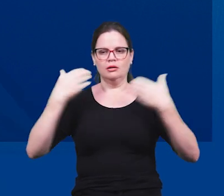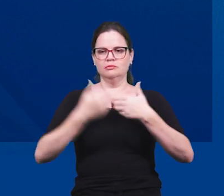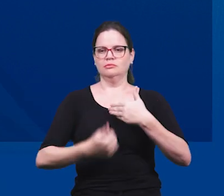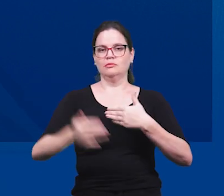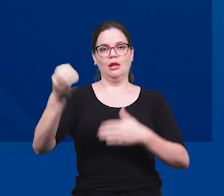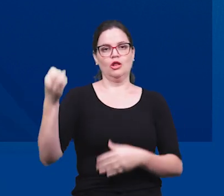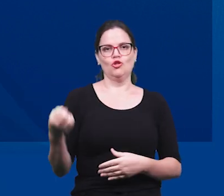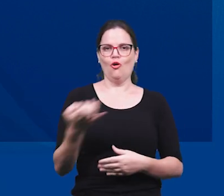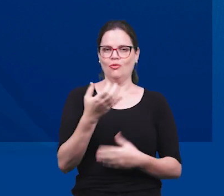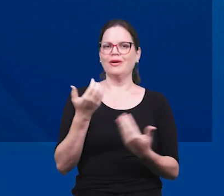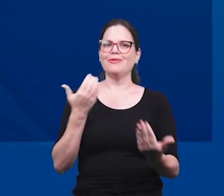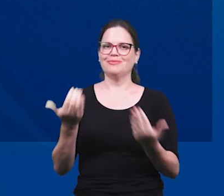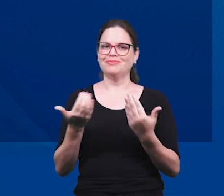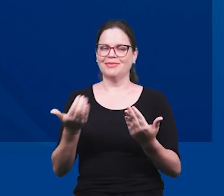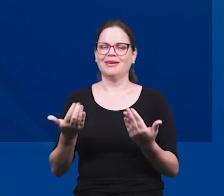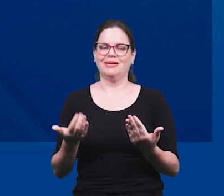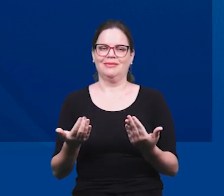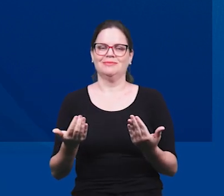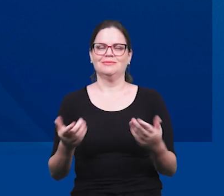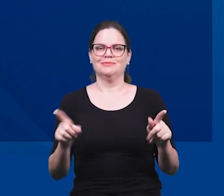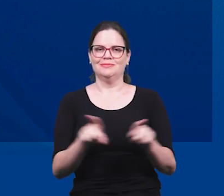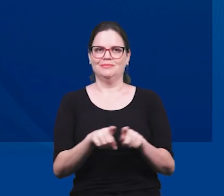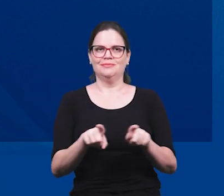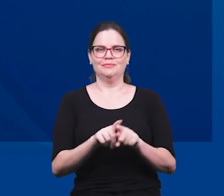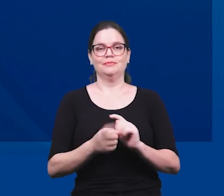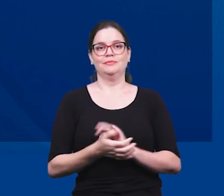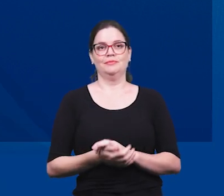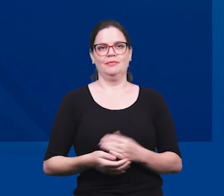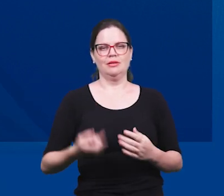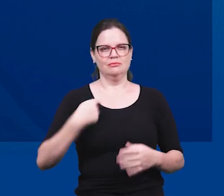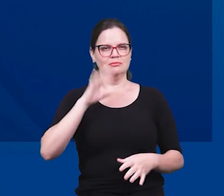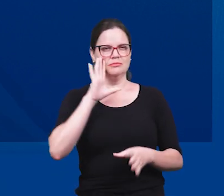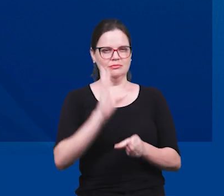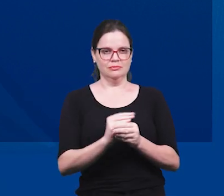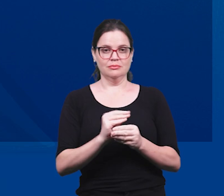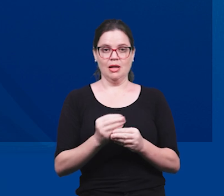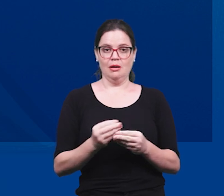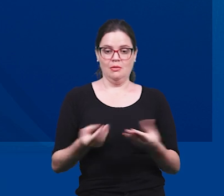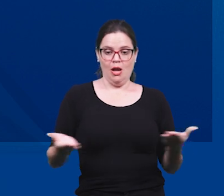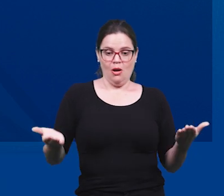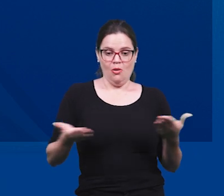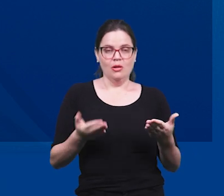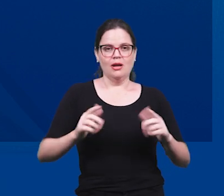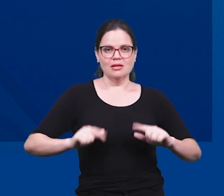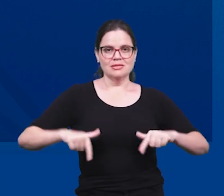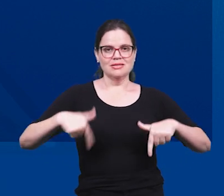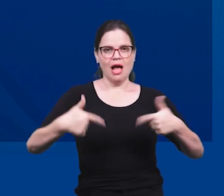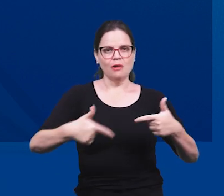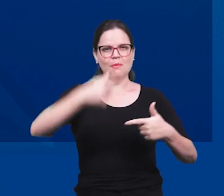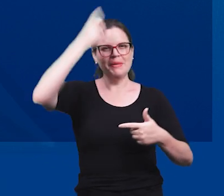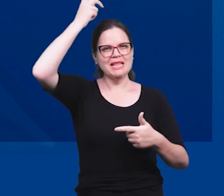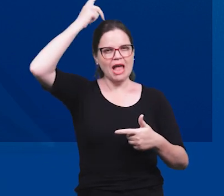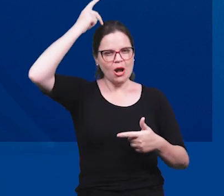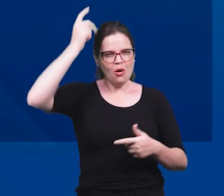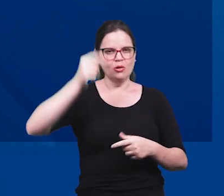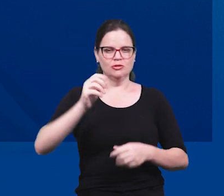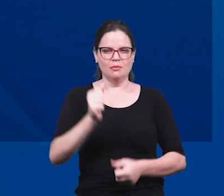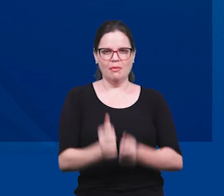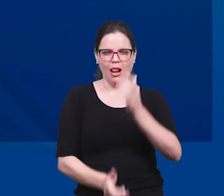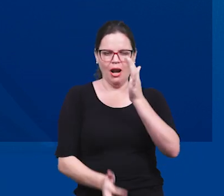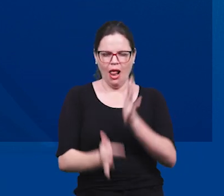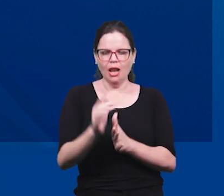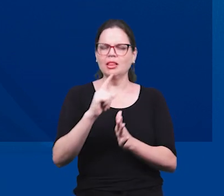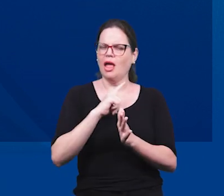novo. Meus irmãos, o movimento pentecostal, ele teve uma experiência com o Espírito Santo, mas ele não conseguiu